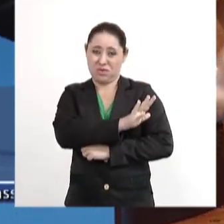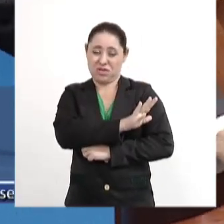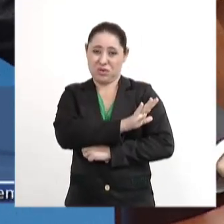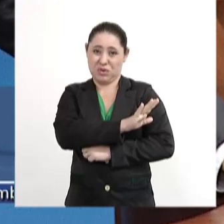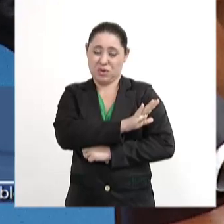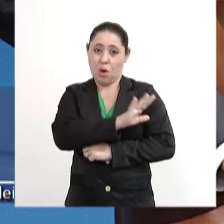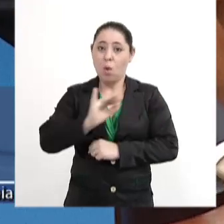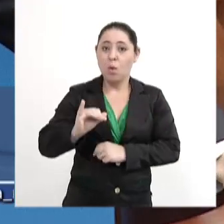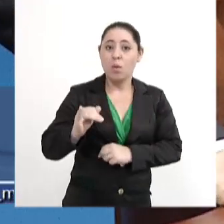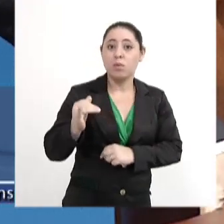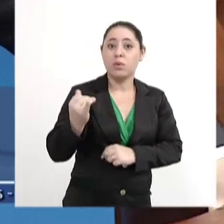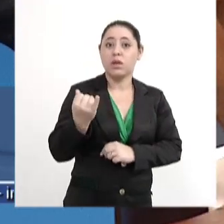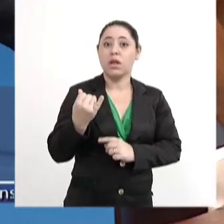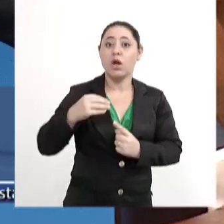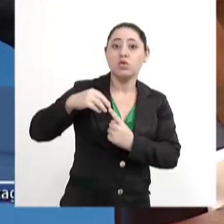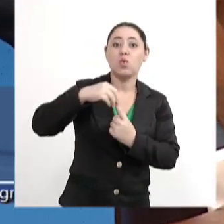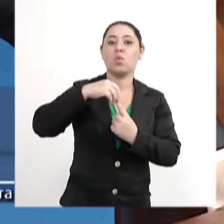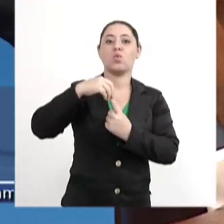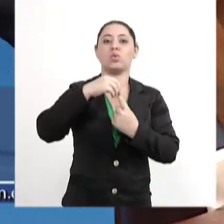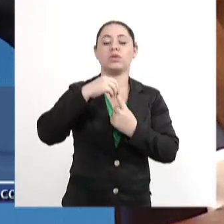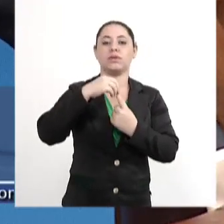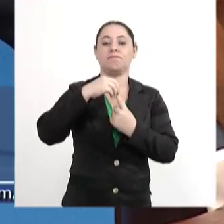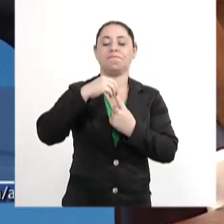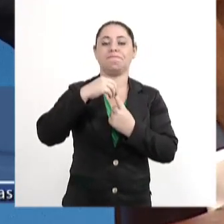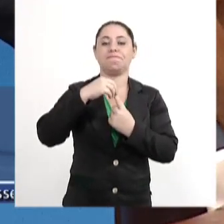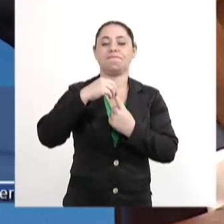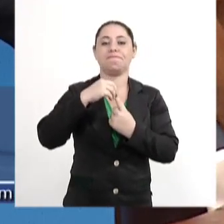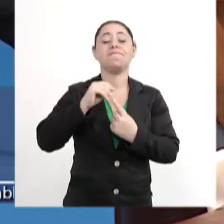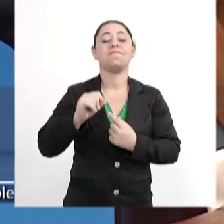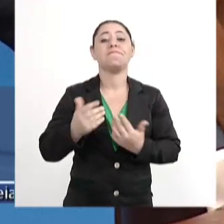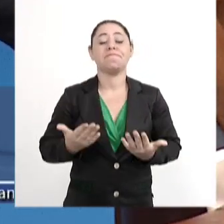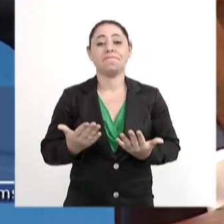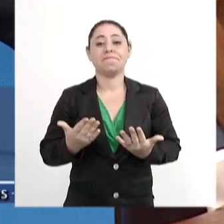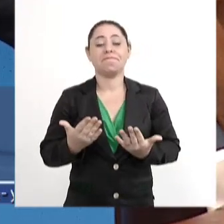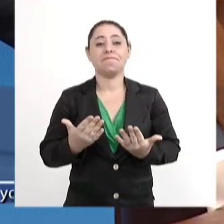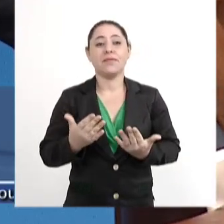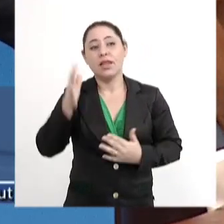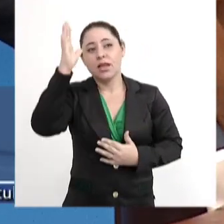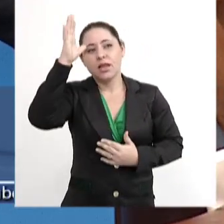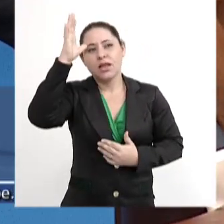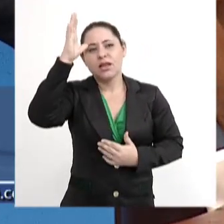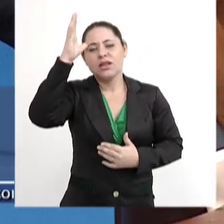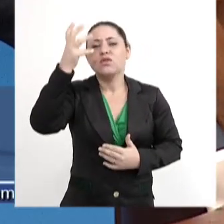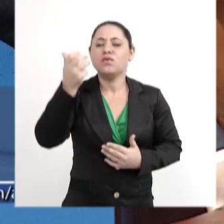uma oportunidade única de decidir